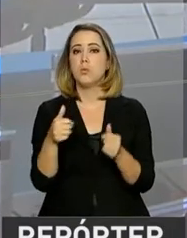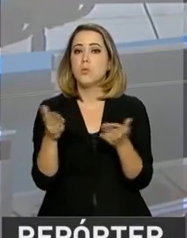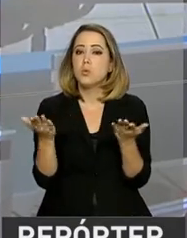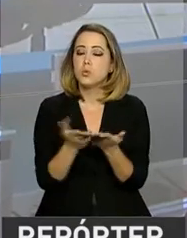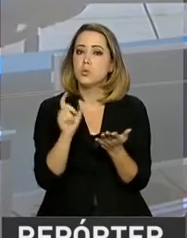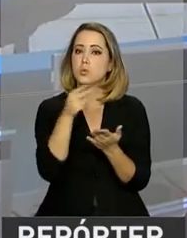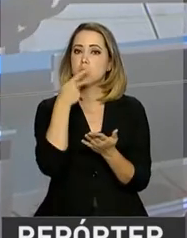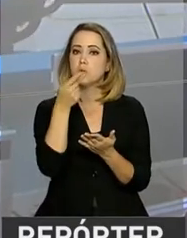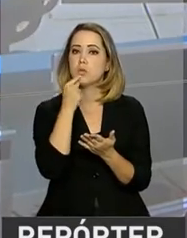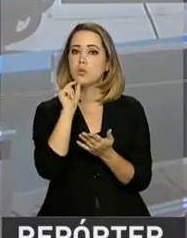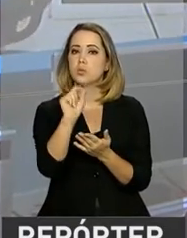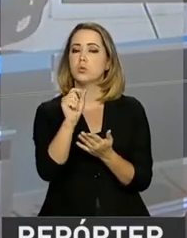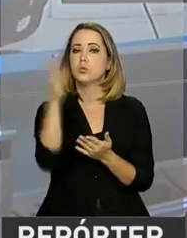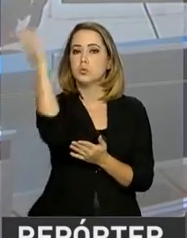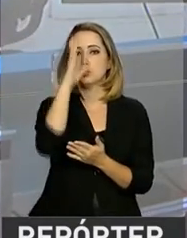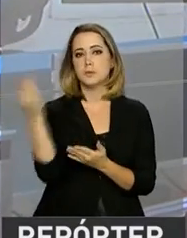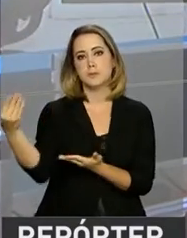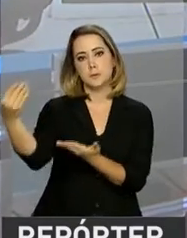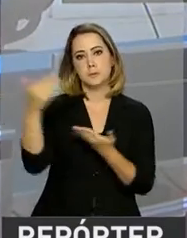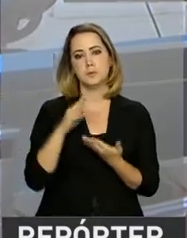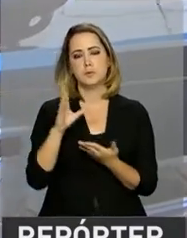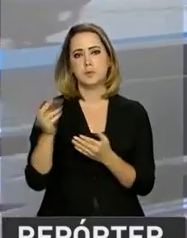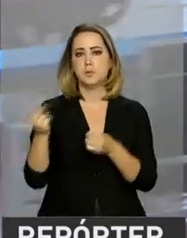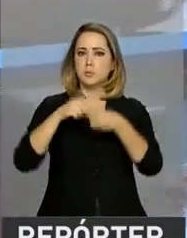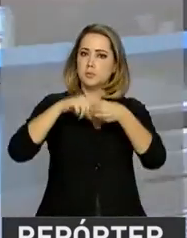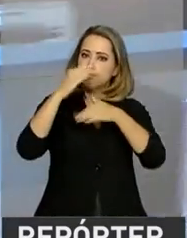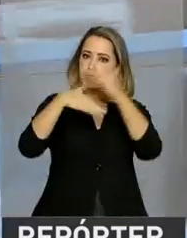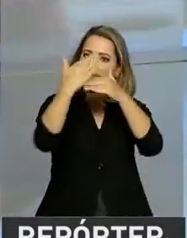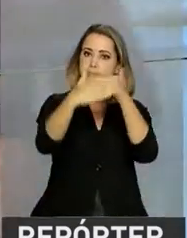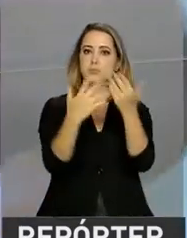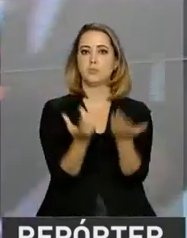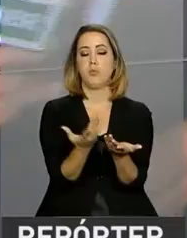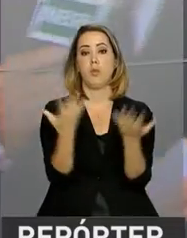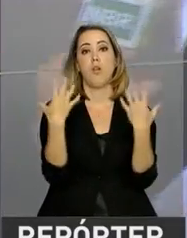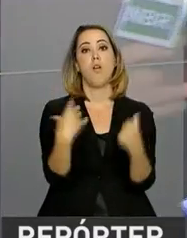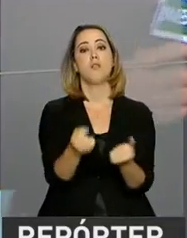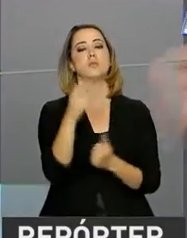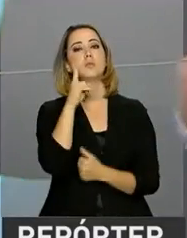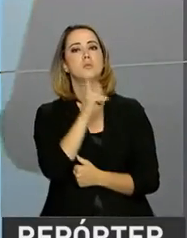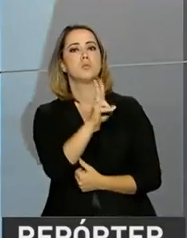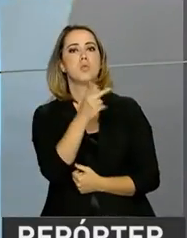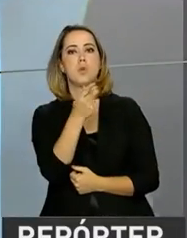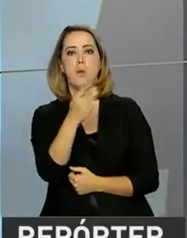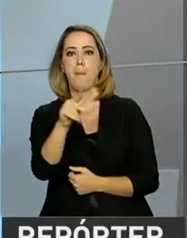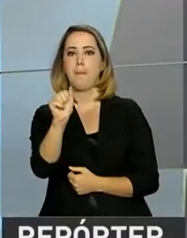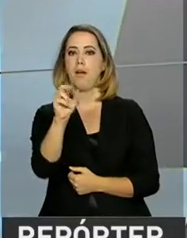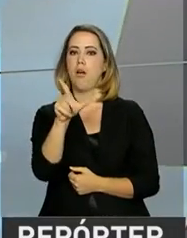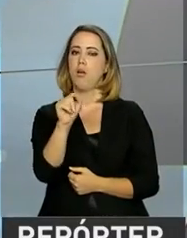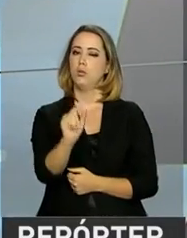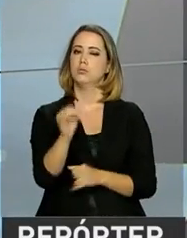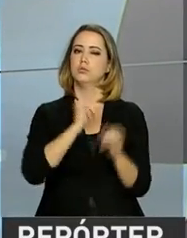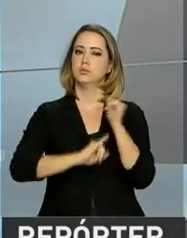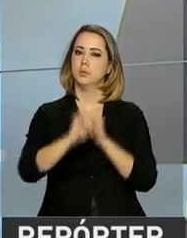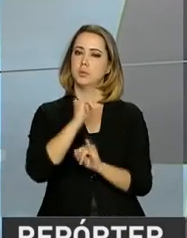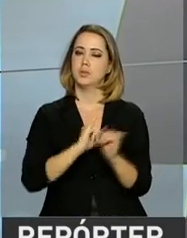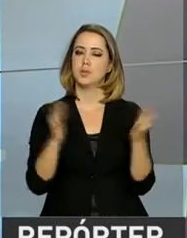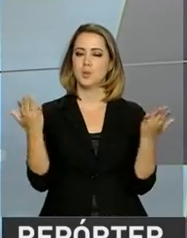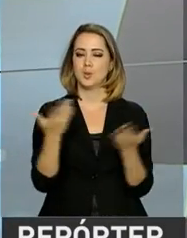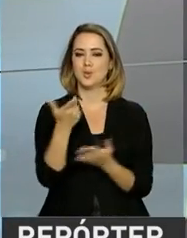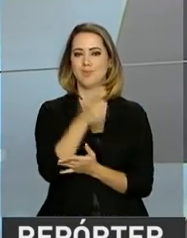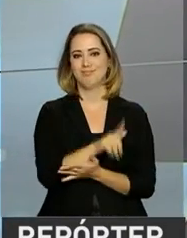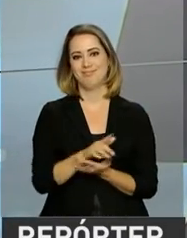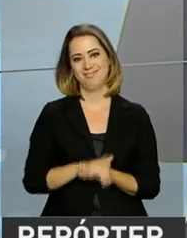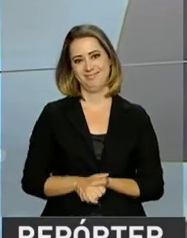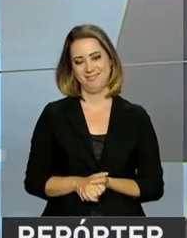fazendo para retomar o crescimento e ao vivo repórter paulo la sálvia tem mais informações para a gente ou lava ao longo da noite mais uma vez